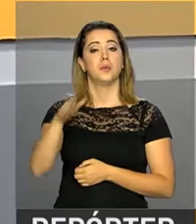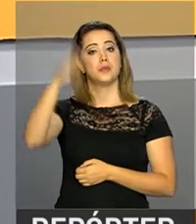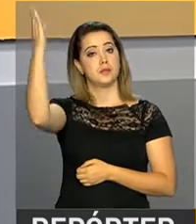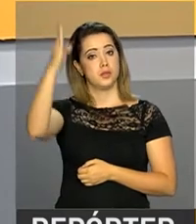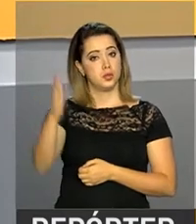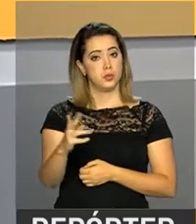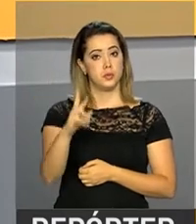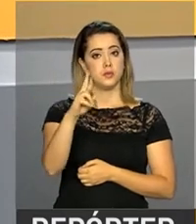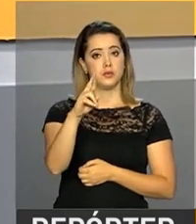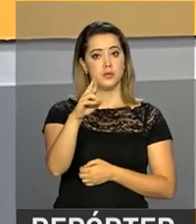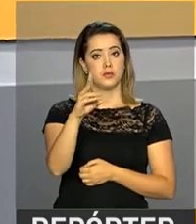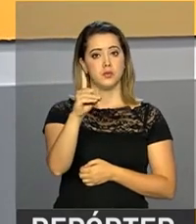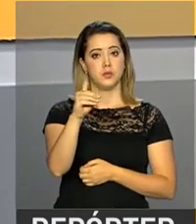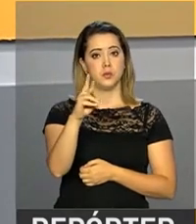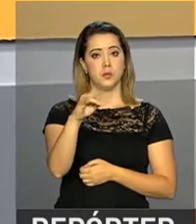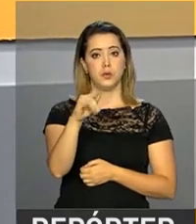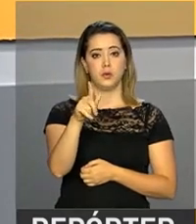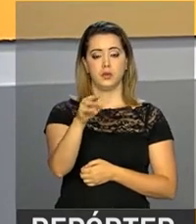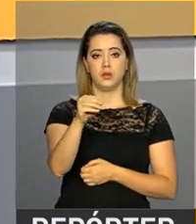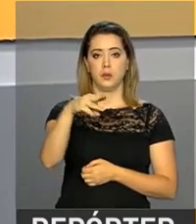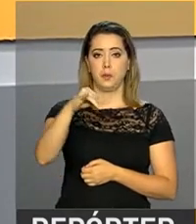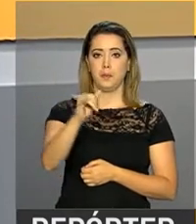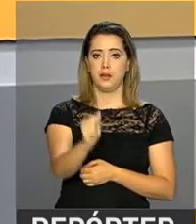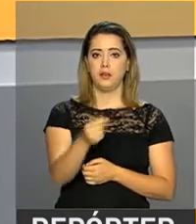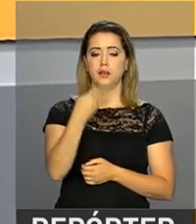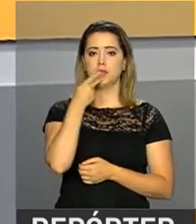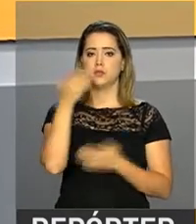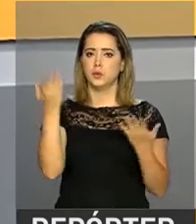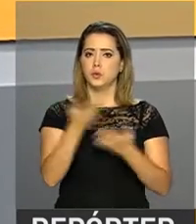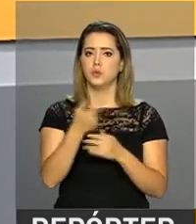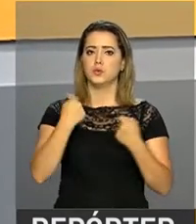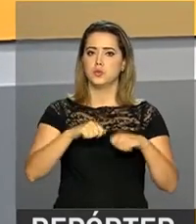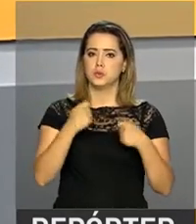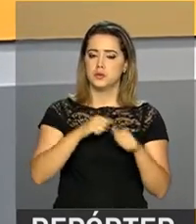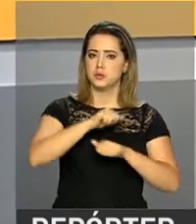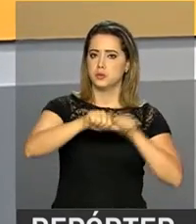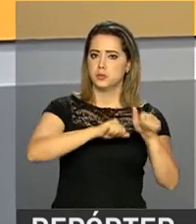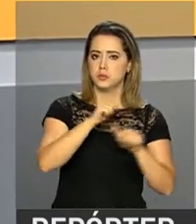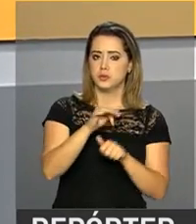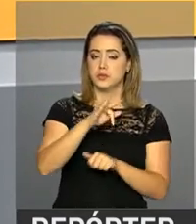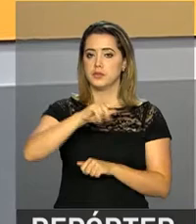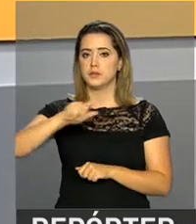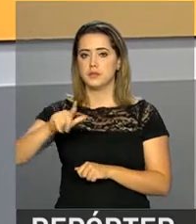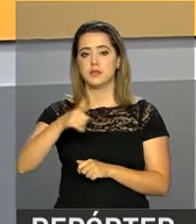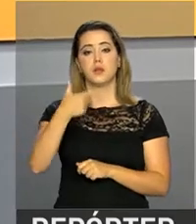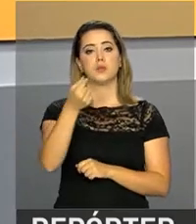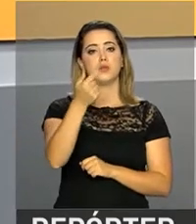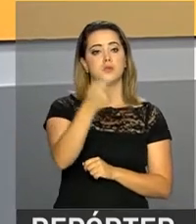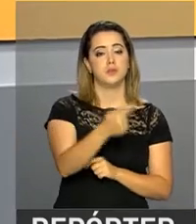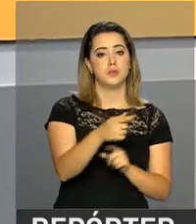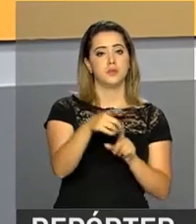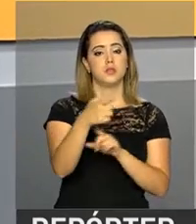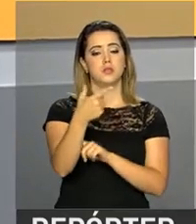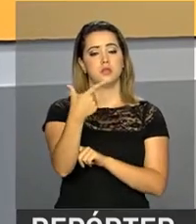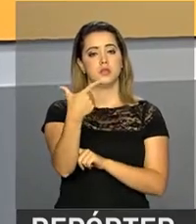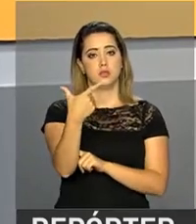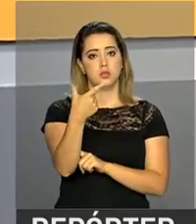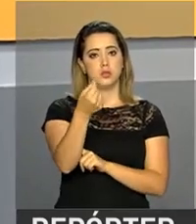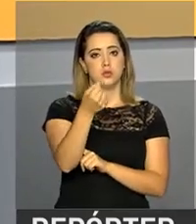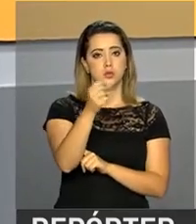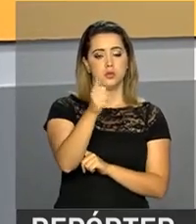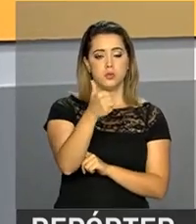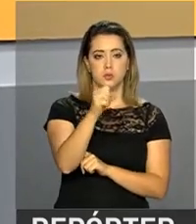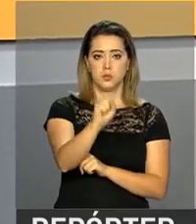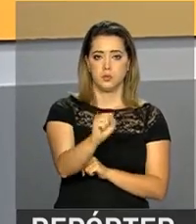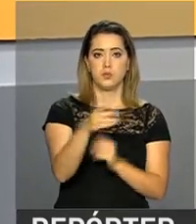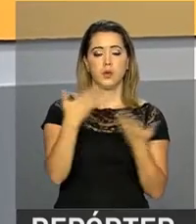em exercício, Rodrigo Maia, defendeu hoje as mudanças nas metas fiscais de 2017 e 2018. O assunto está